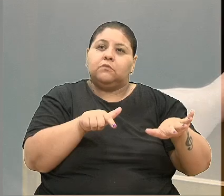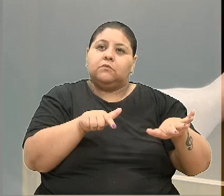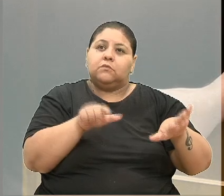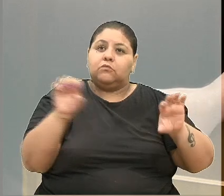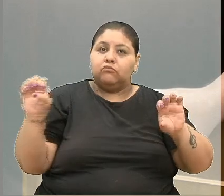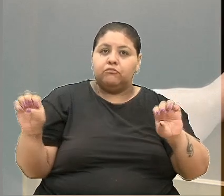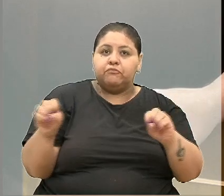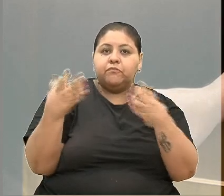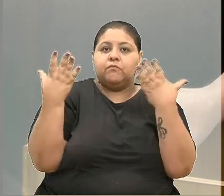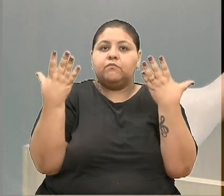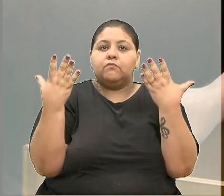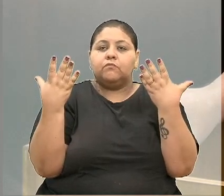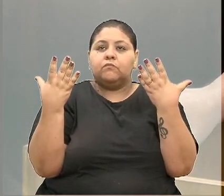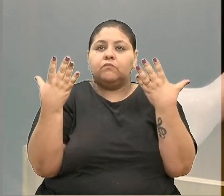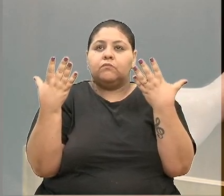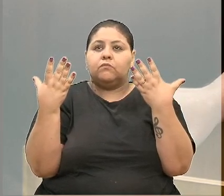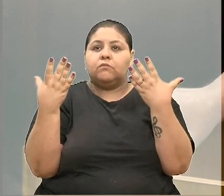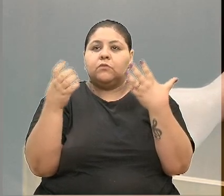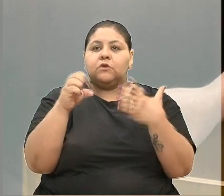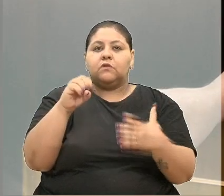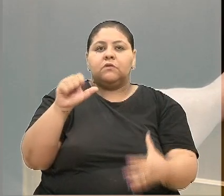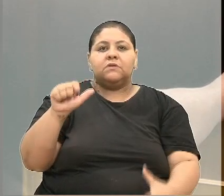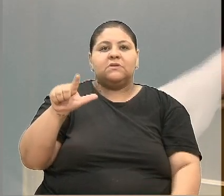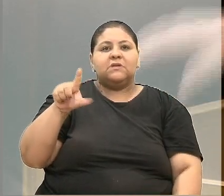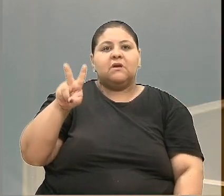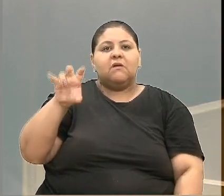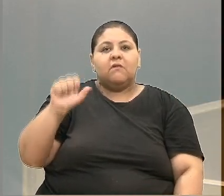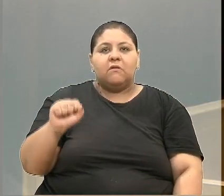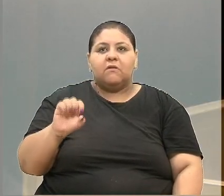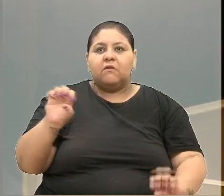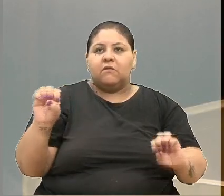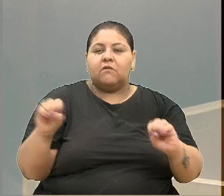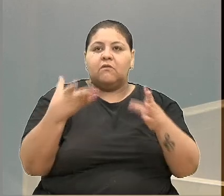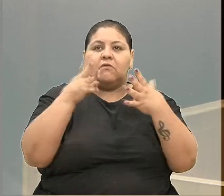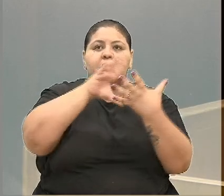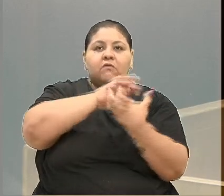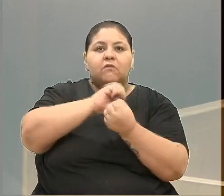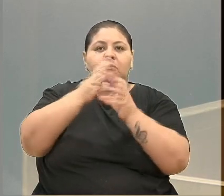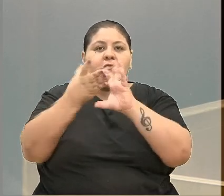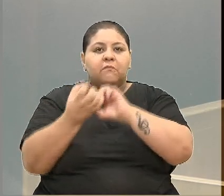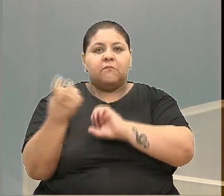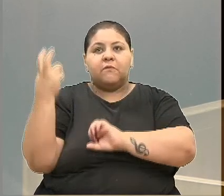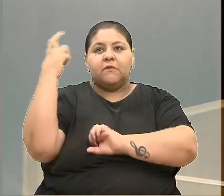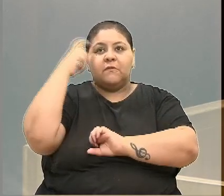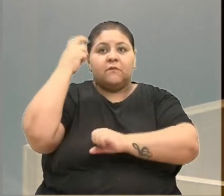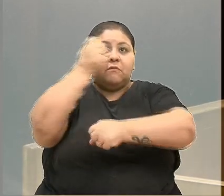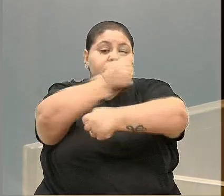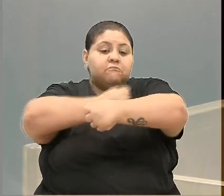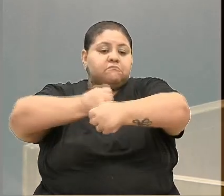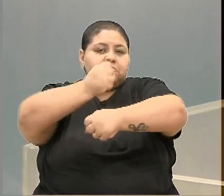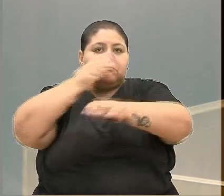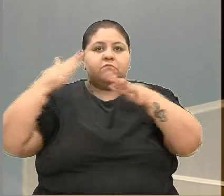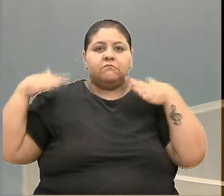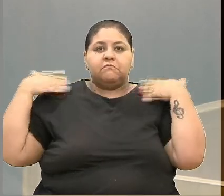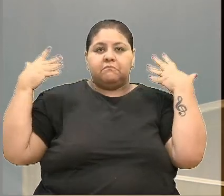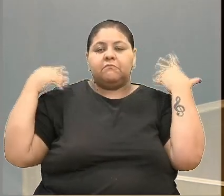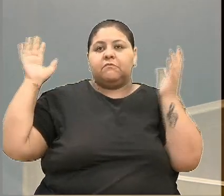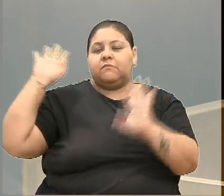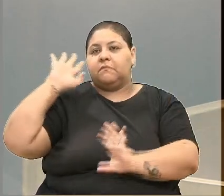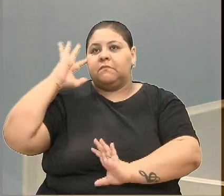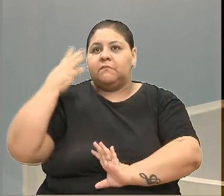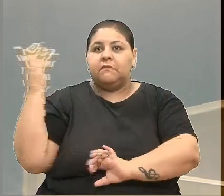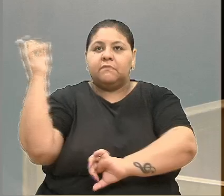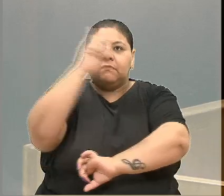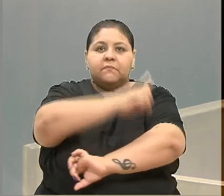grandes eventos, que é o Sálvia, que é um festival de arte, cultura, gastronomia e turismo, que vai acontecer